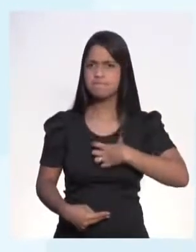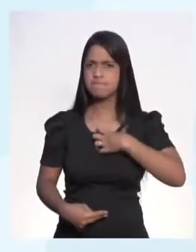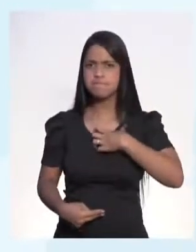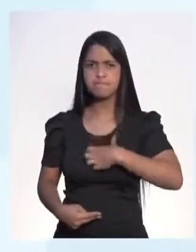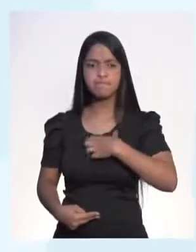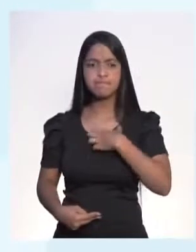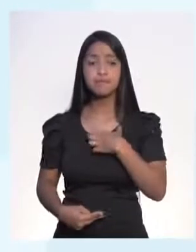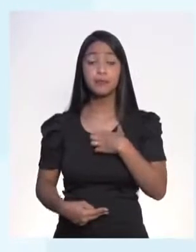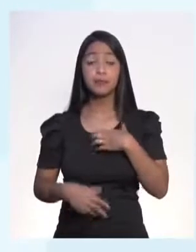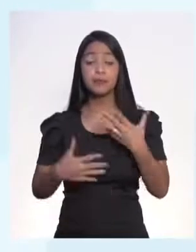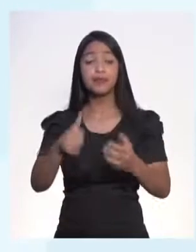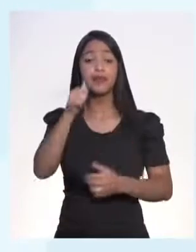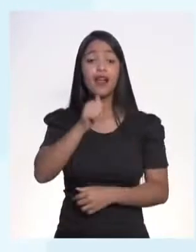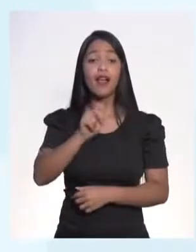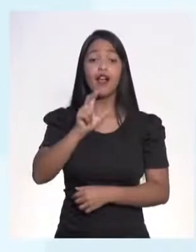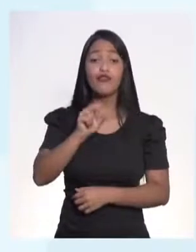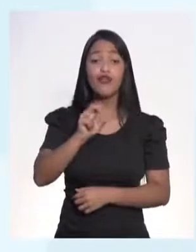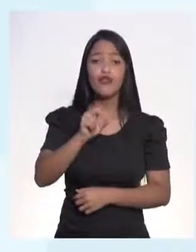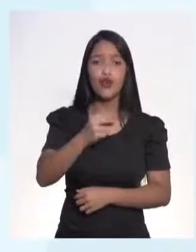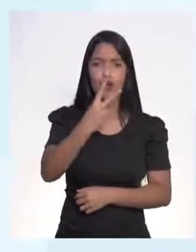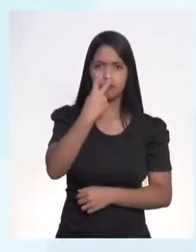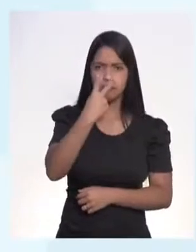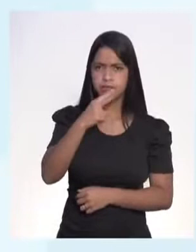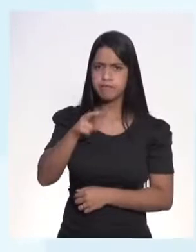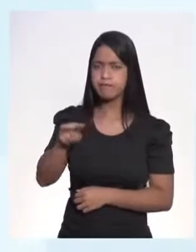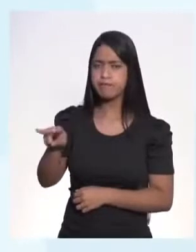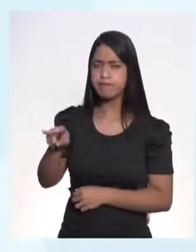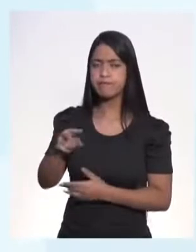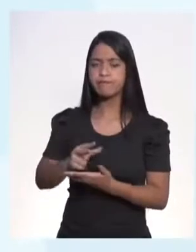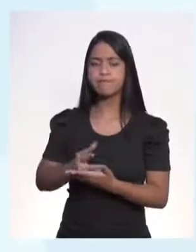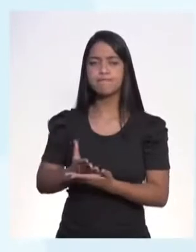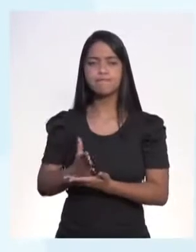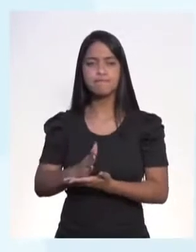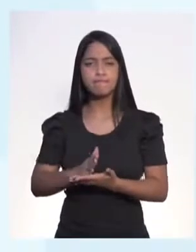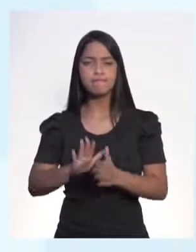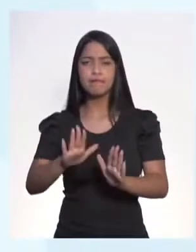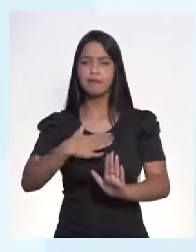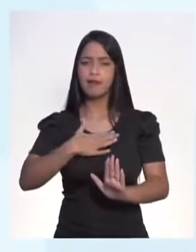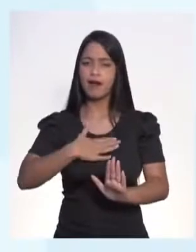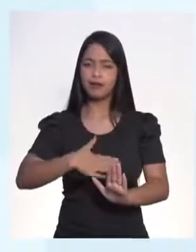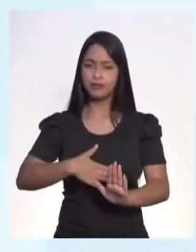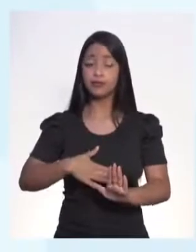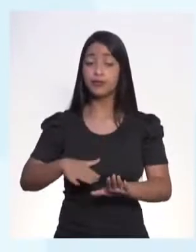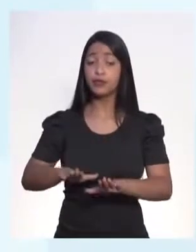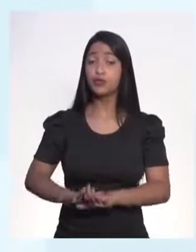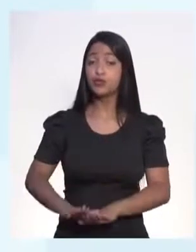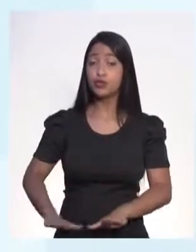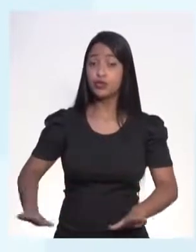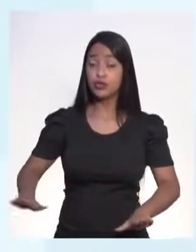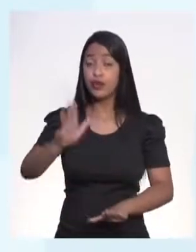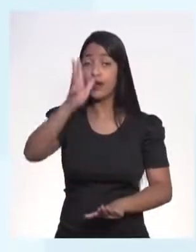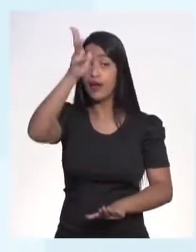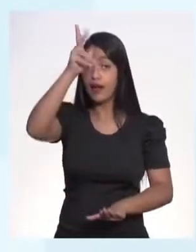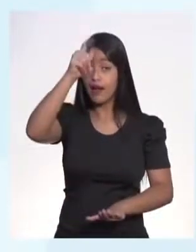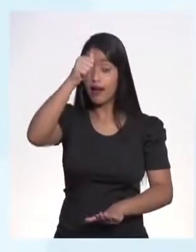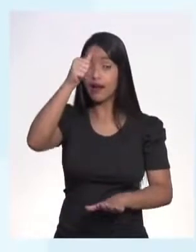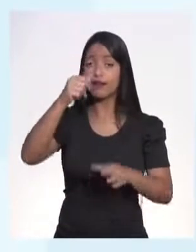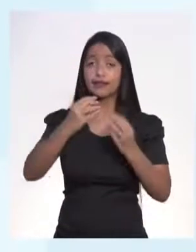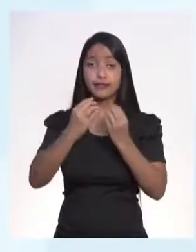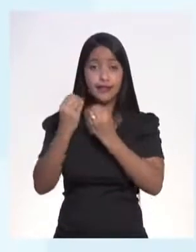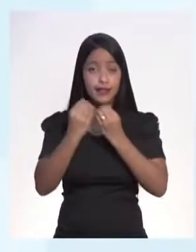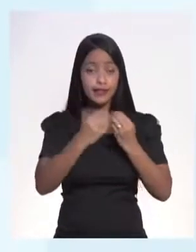a avó lisosso olhar inquieto e Brando no chão um galera junto milho e espalha